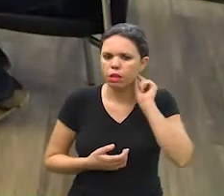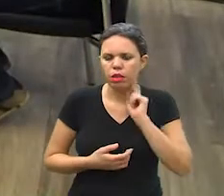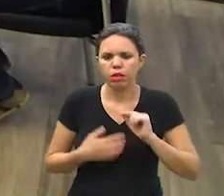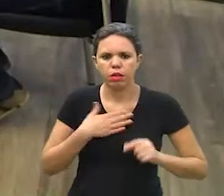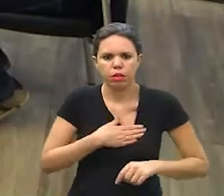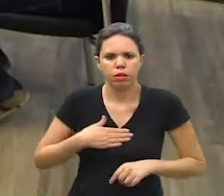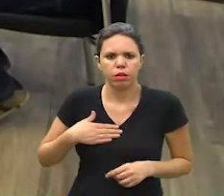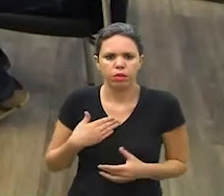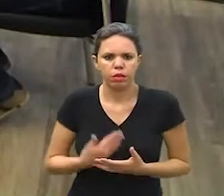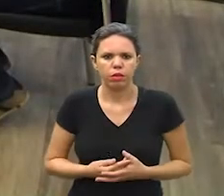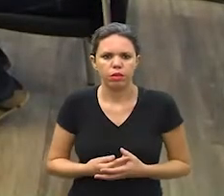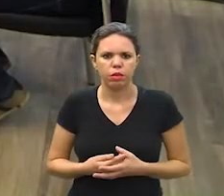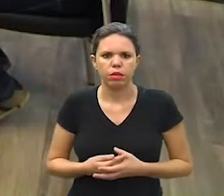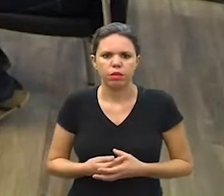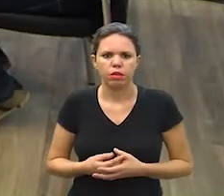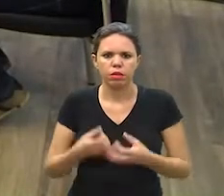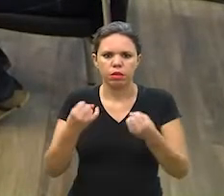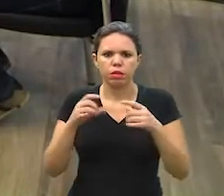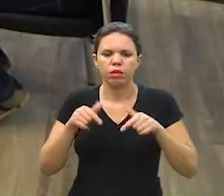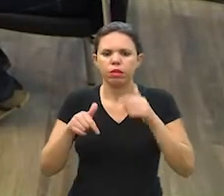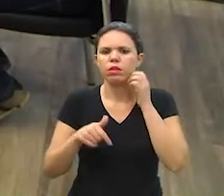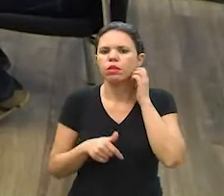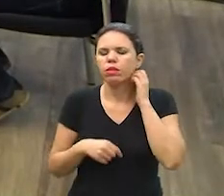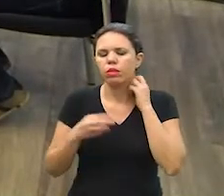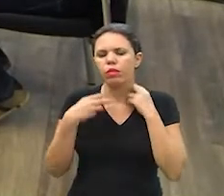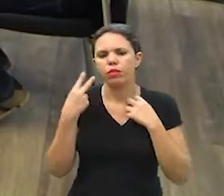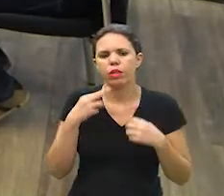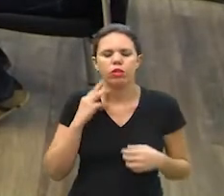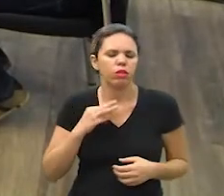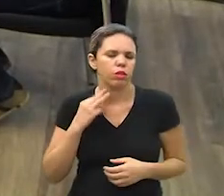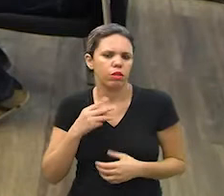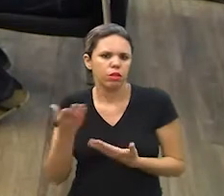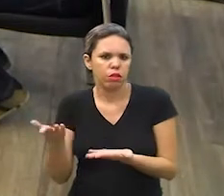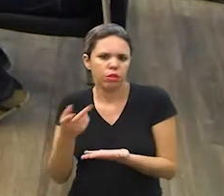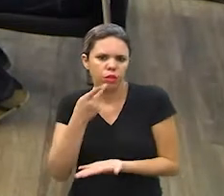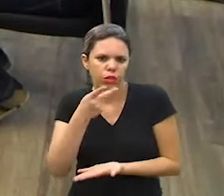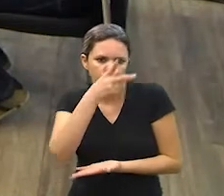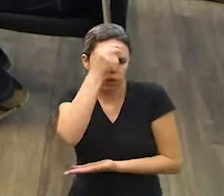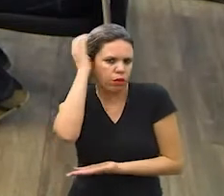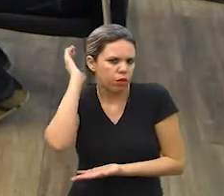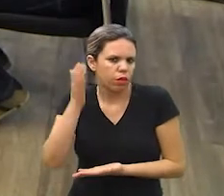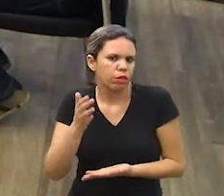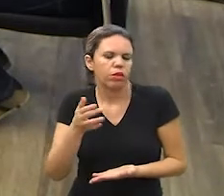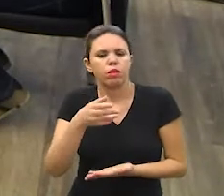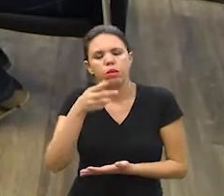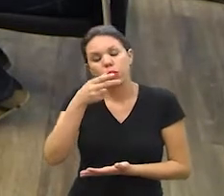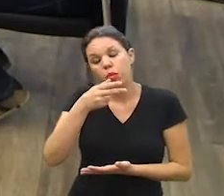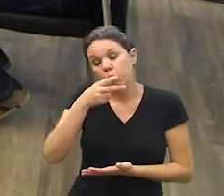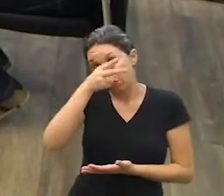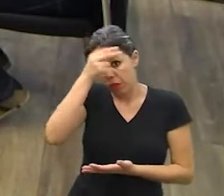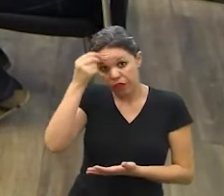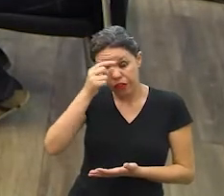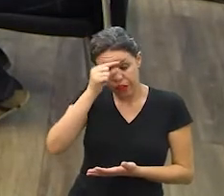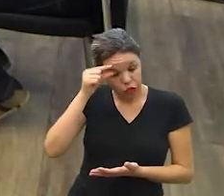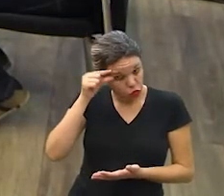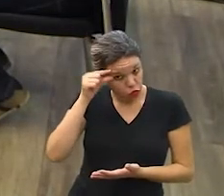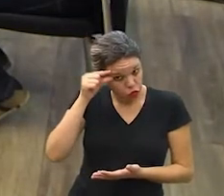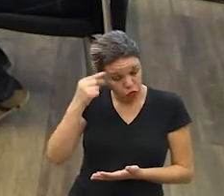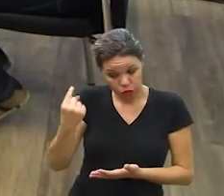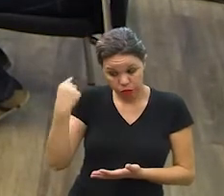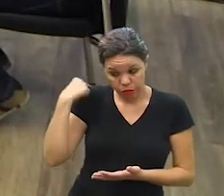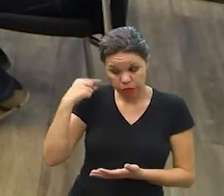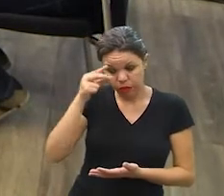Eu gostaria aqui de fazer uma intervenção no vereador Cecílio. Vereador, o prefeito Jonas Donizete, quando foi prefeito dessa